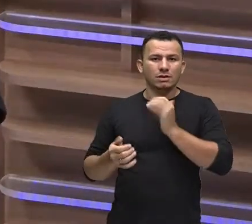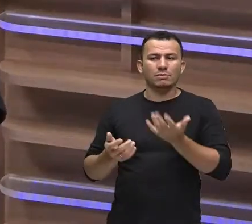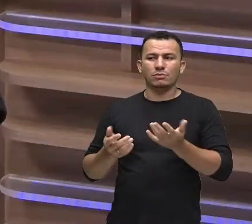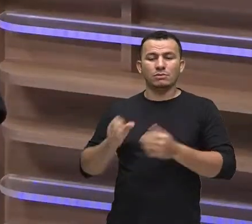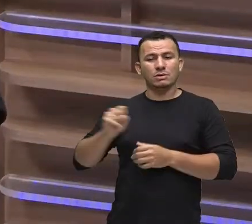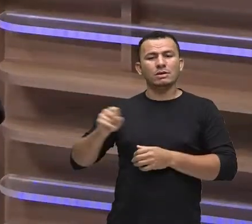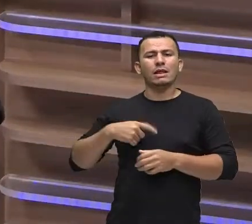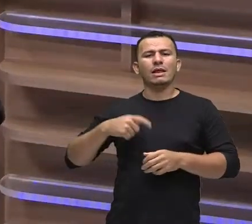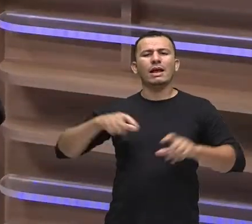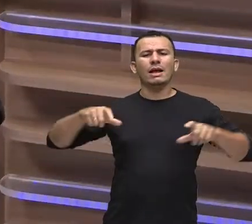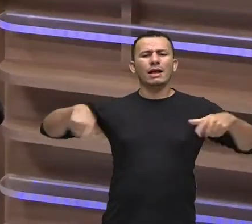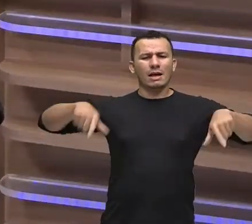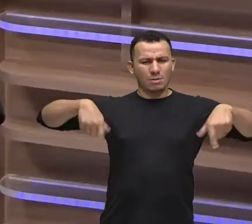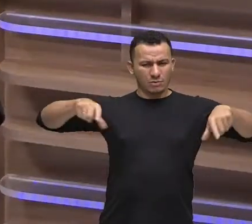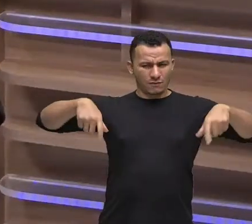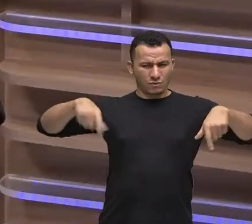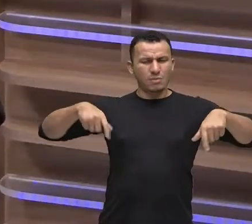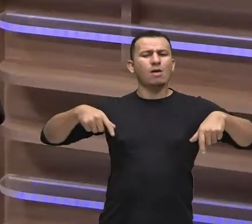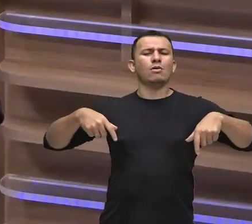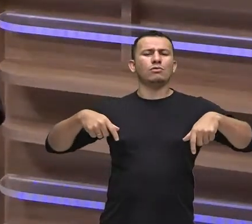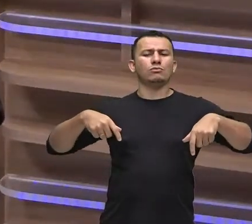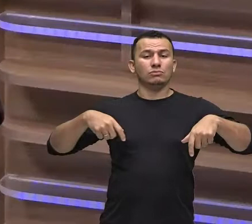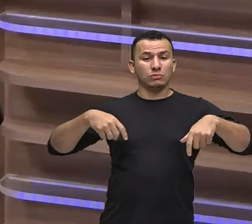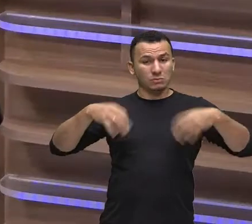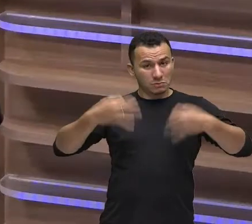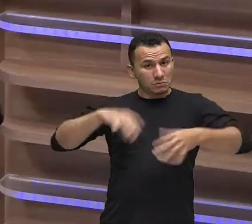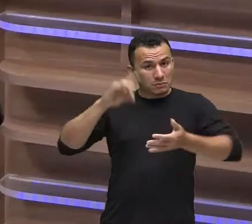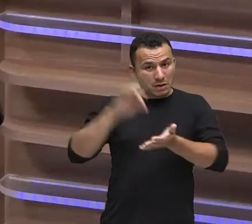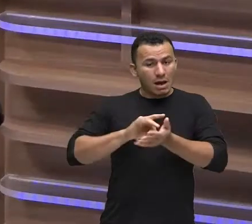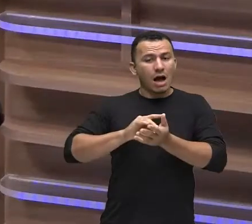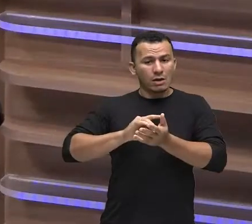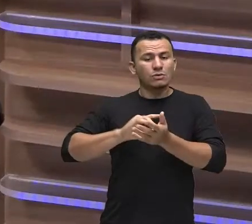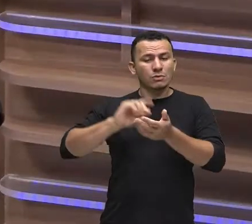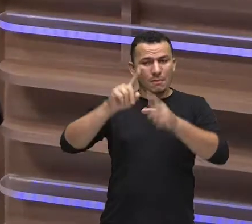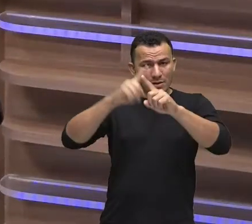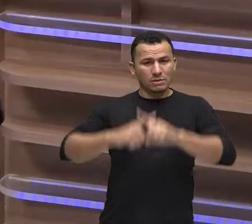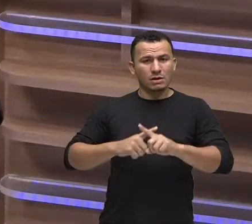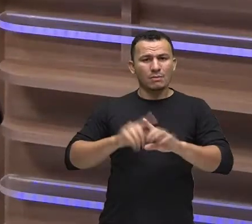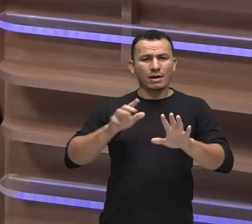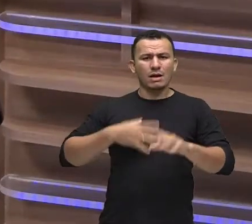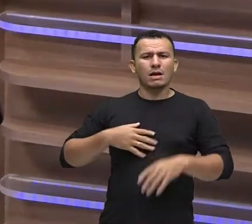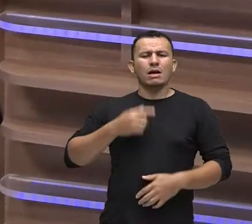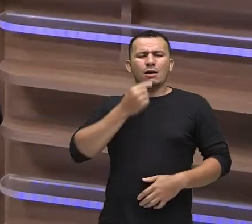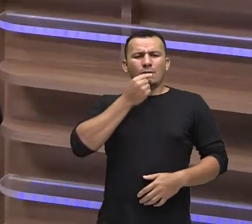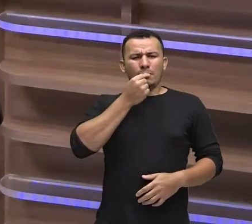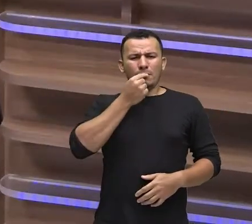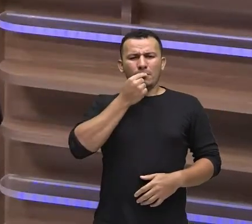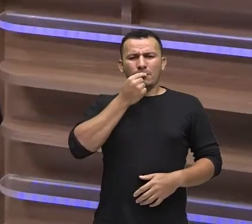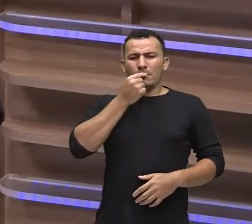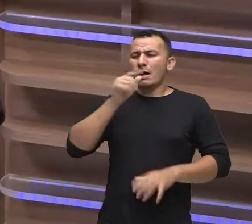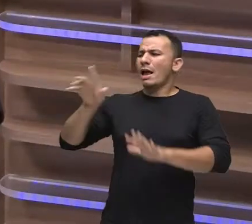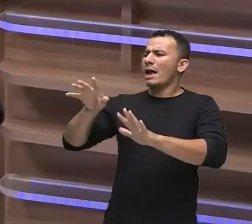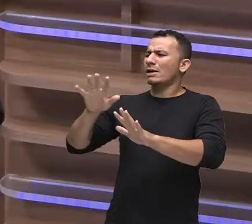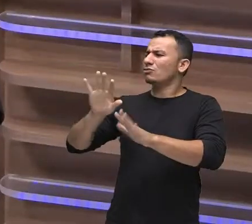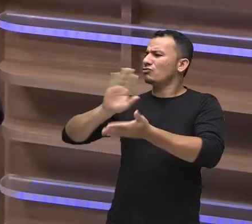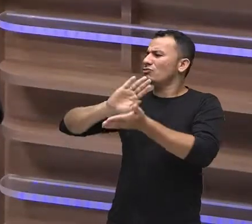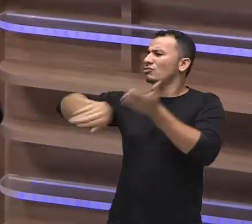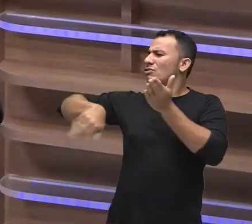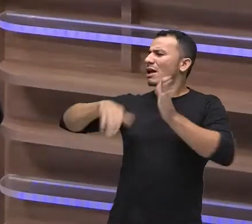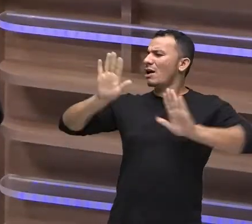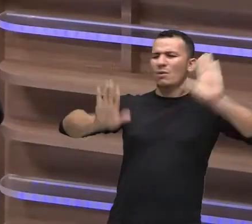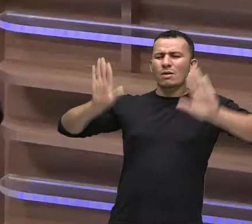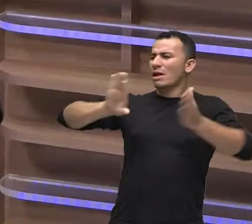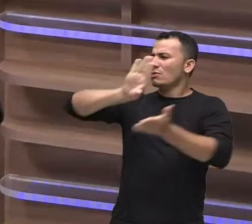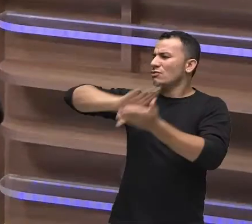num campo de futebol em uma partida oficial, nós não podemos olhar para o juiz e dizer, não, a gente vai jogar agora sem o goleiro, porque é algo